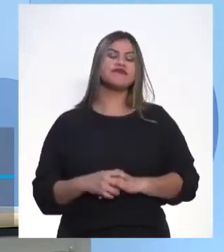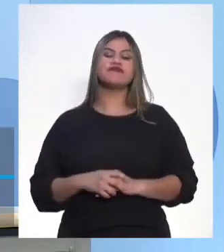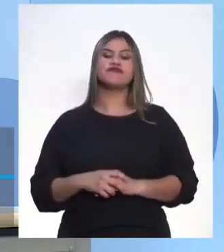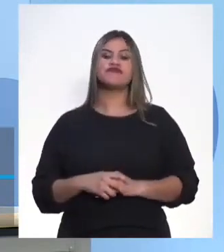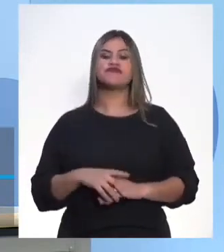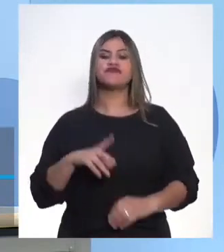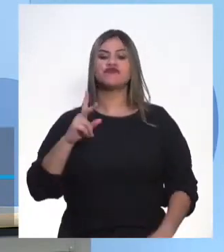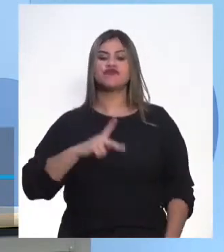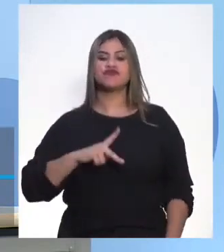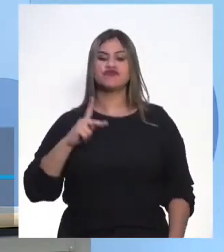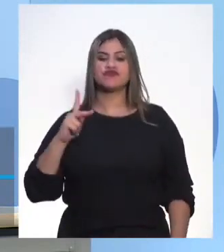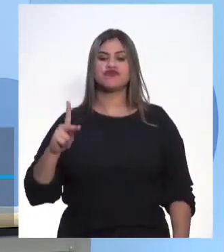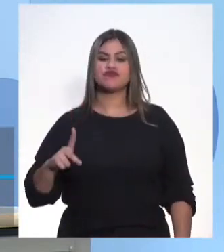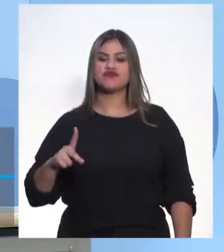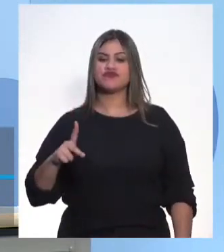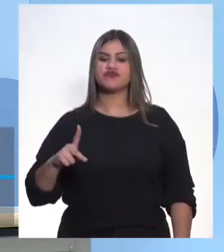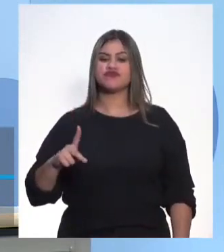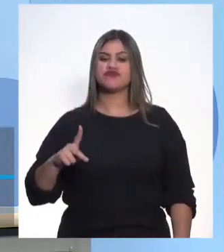professora